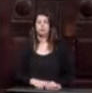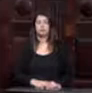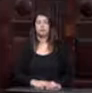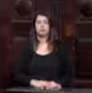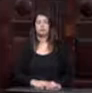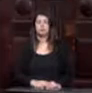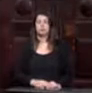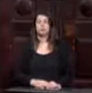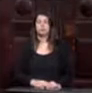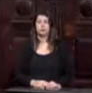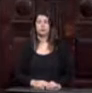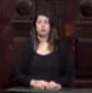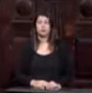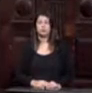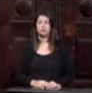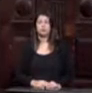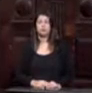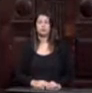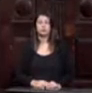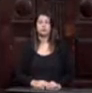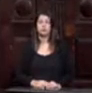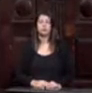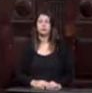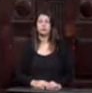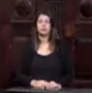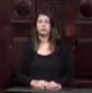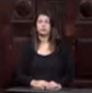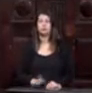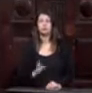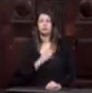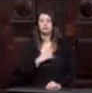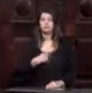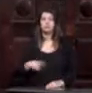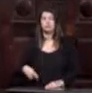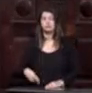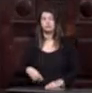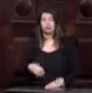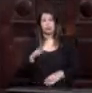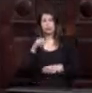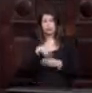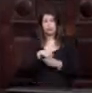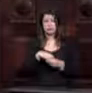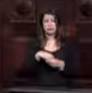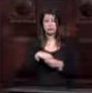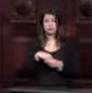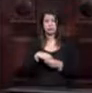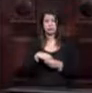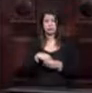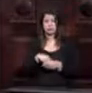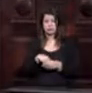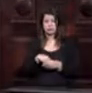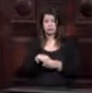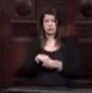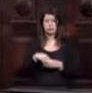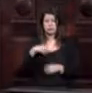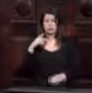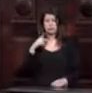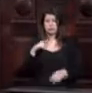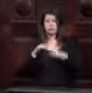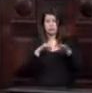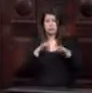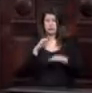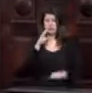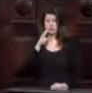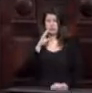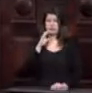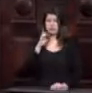Sim. Deputada enfermeira Rejane. Senhor presidente, na votação do PL da SEDAI,